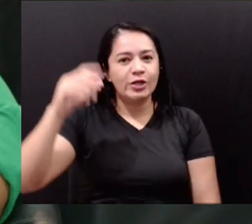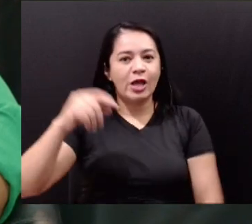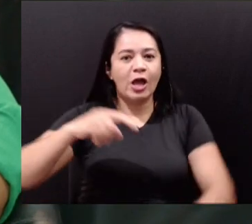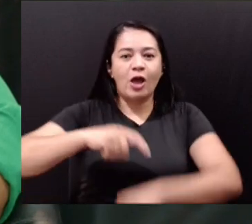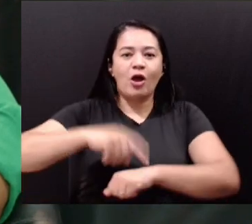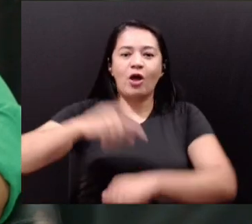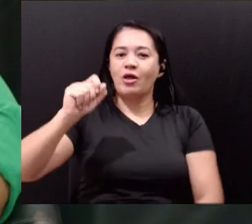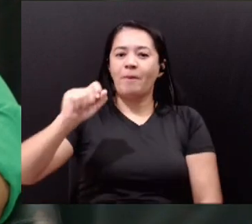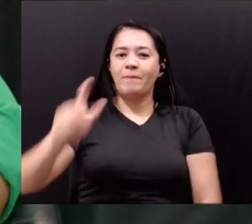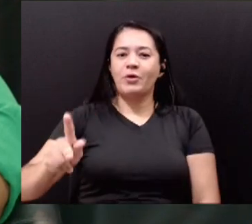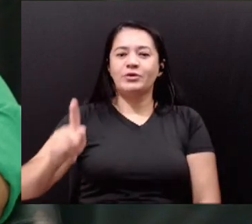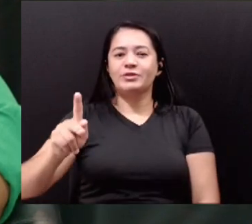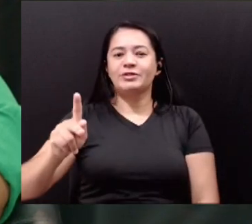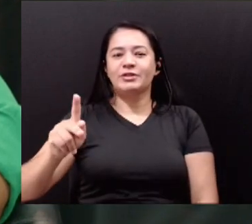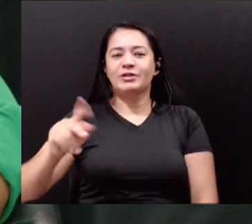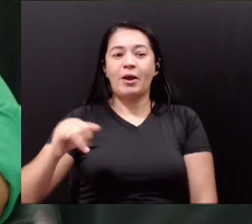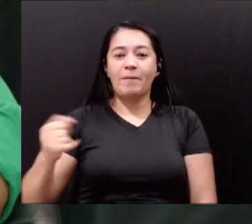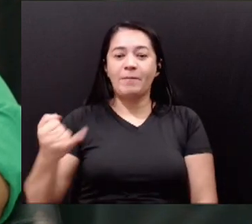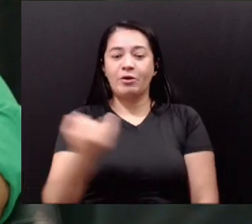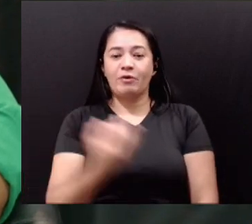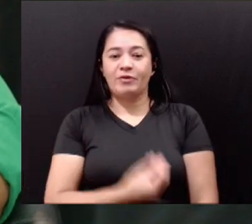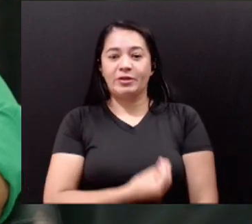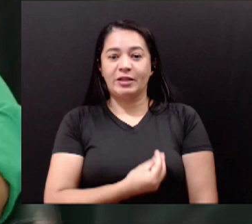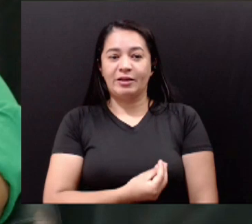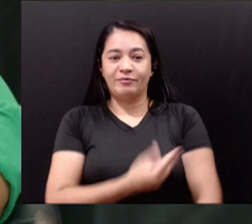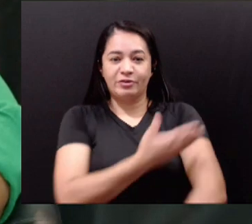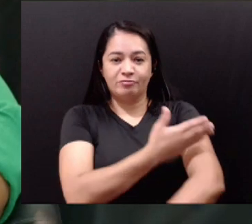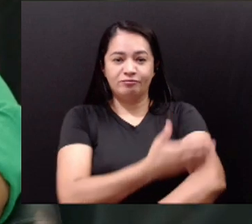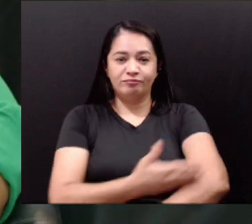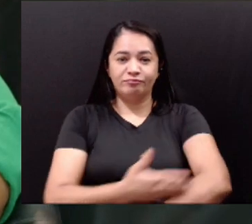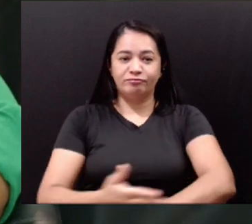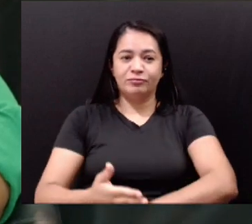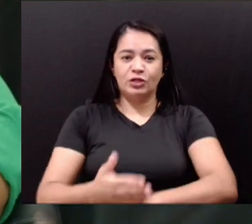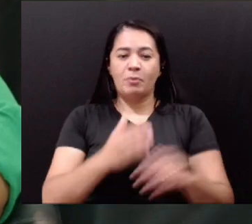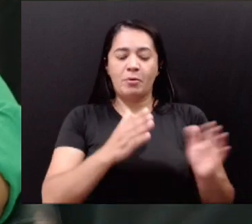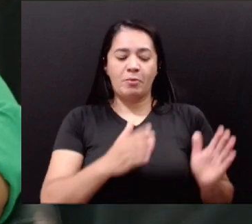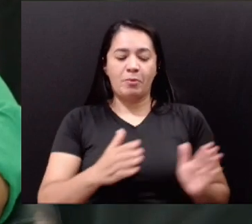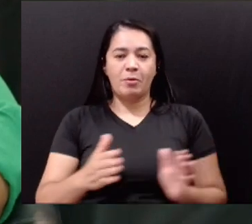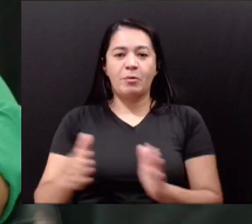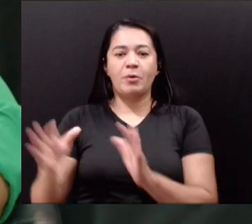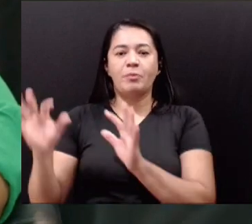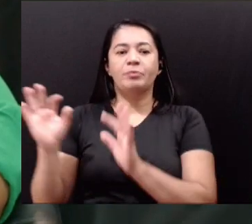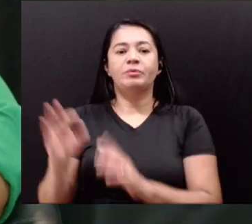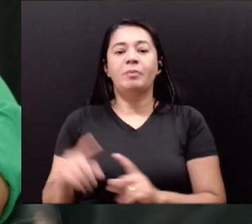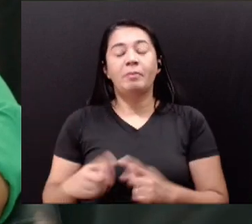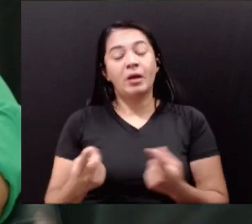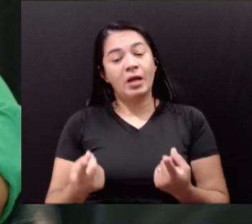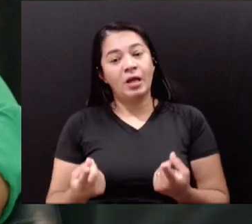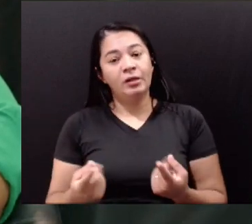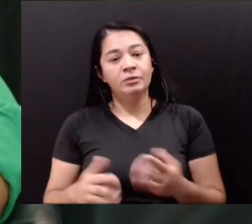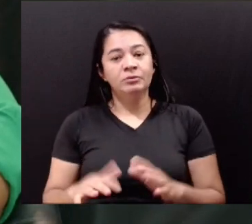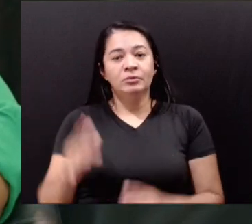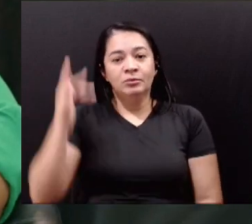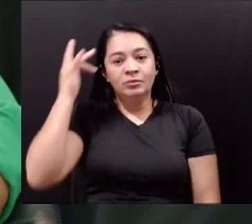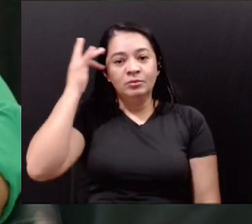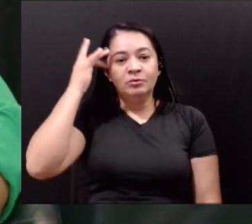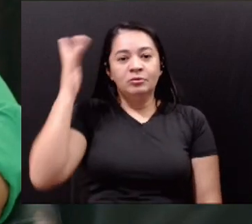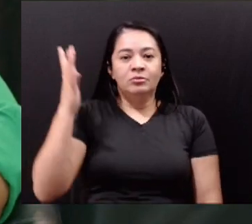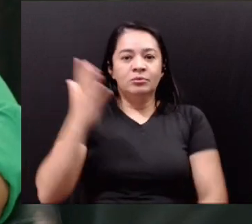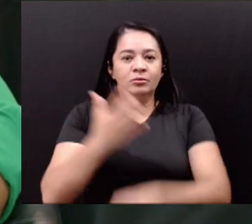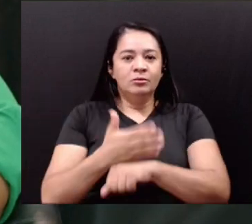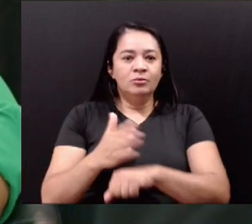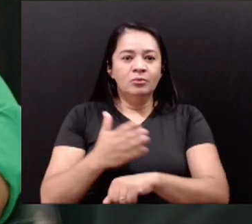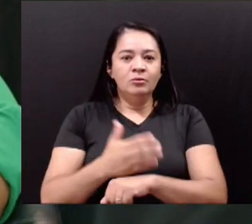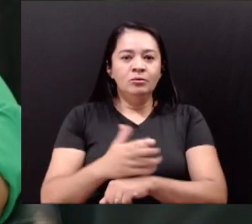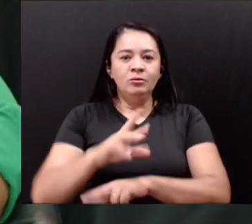vida e criar uma rotina mais leve. No entanto, nem sempre é fácil colocar tudo isso em prática e a saúde mental